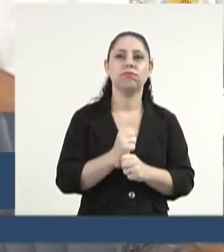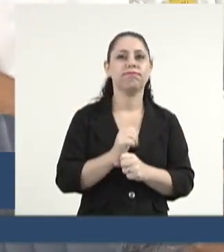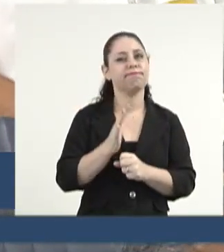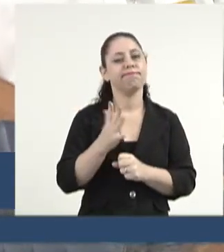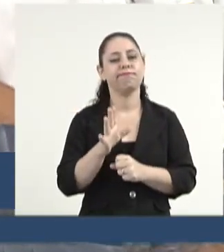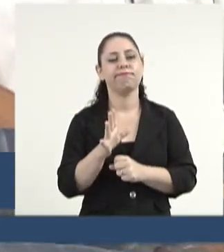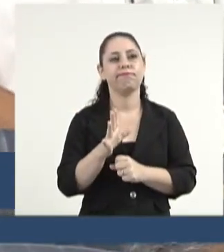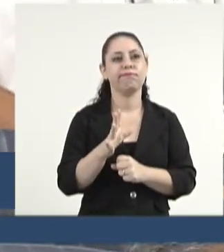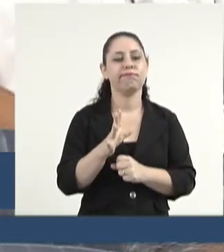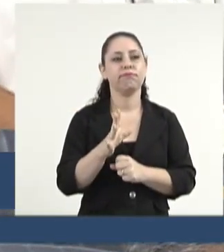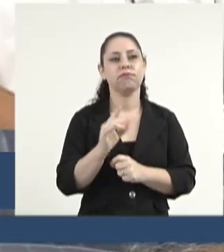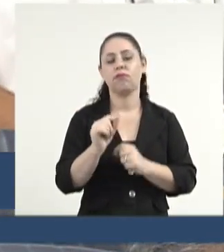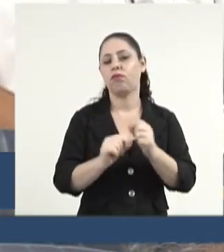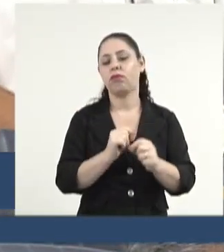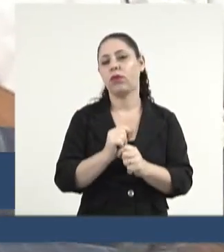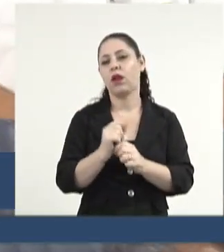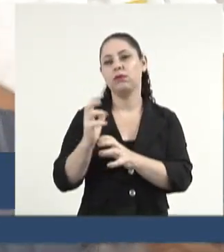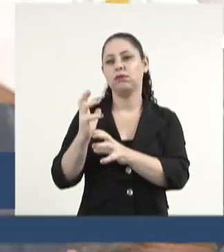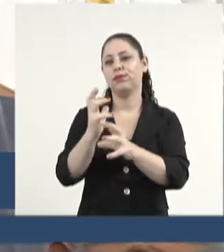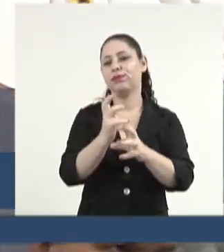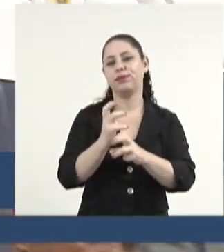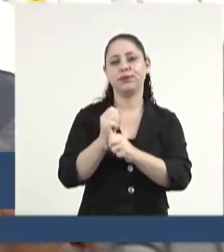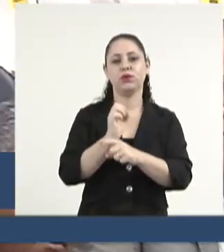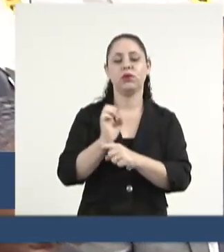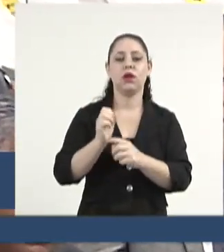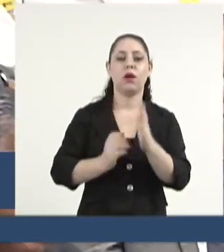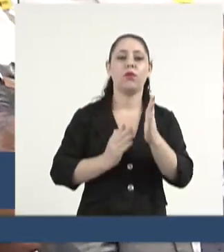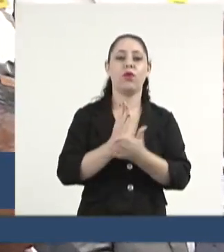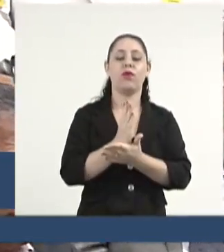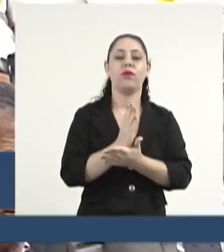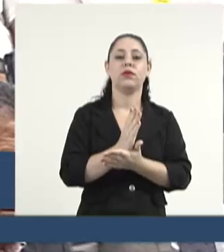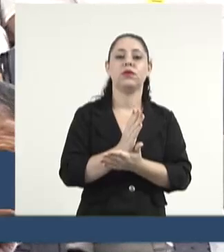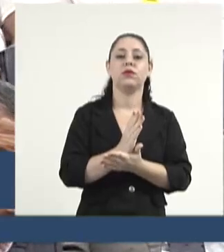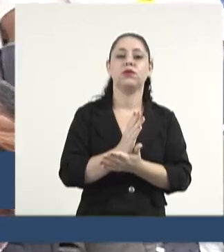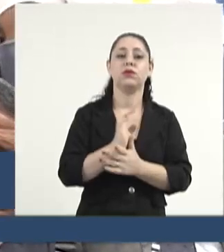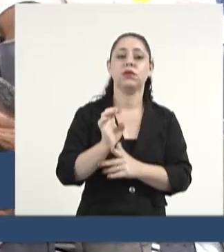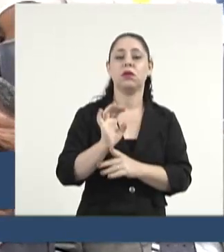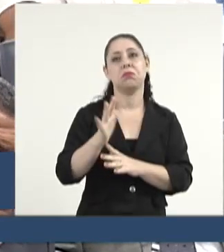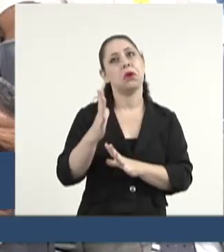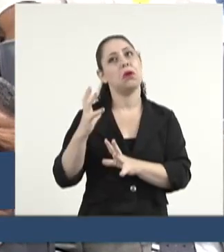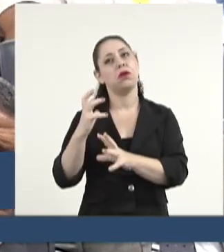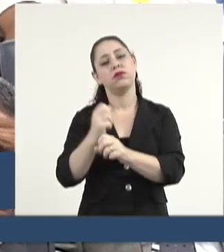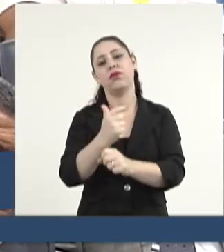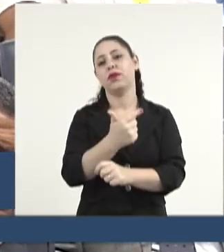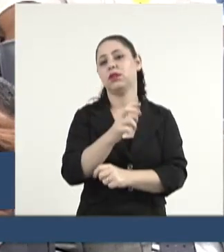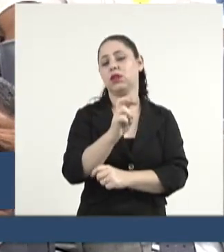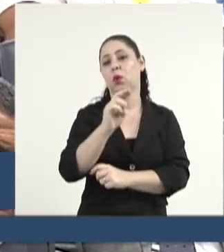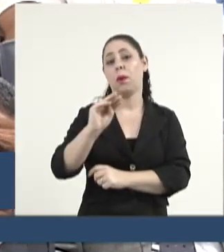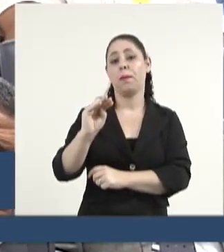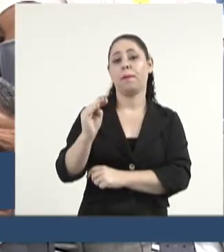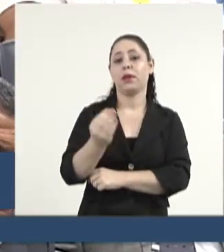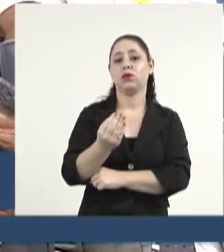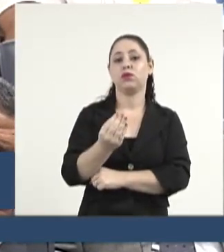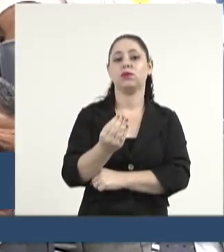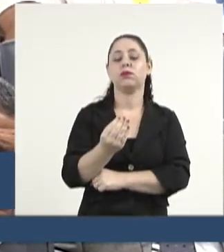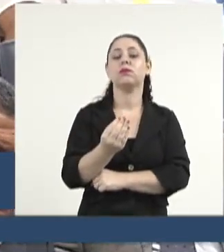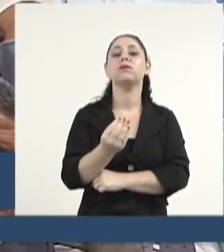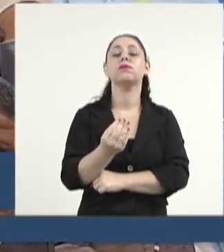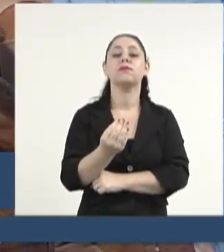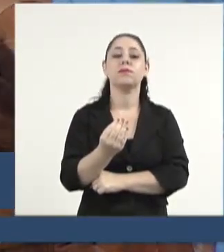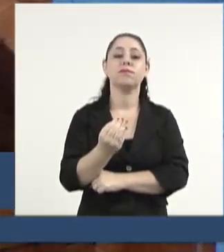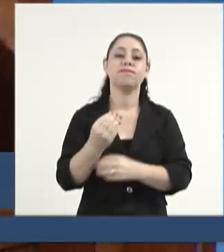o valor de uma arrecadação anual do Estado. Nós aprovamos um orçamento aqui que o Estado prevê uma arrecadação de 25 bilhões.